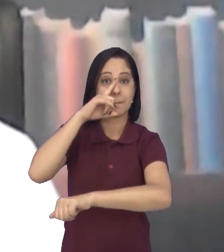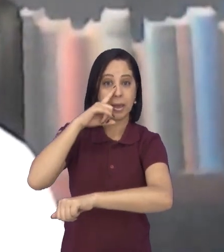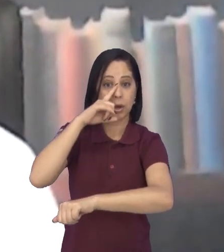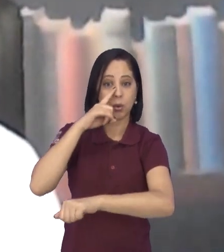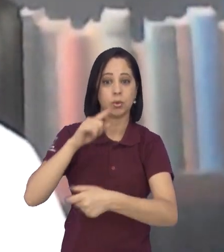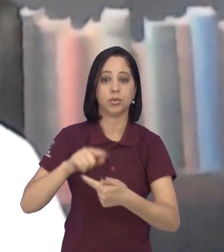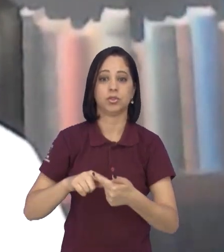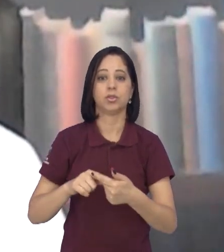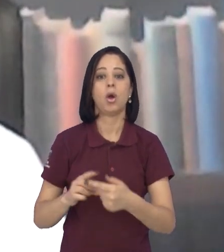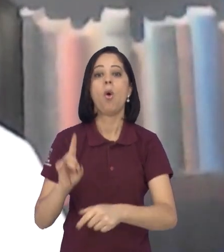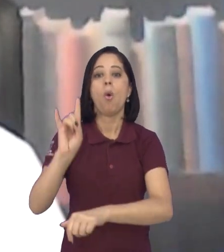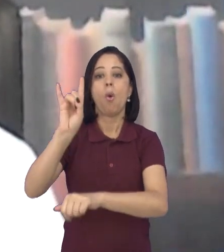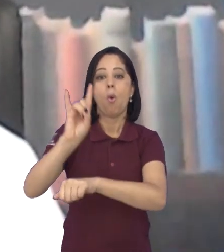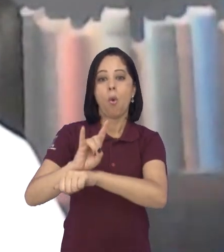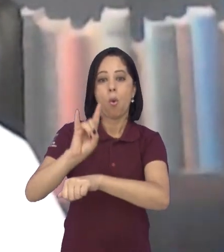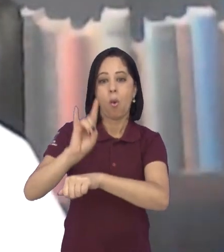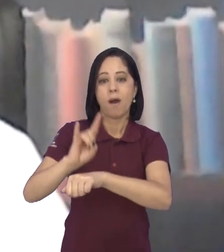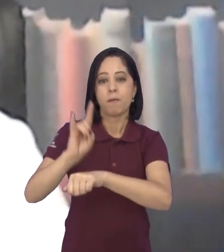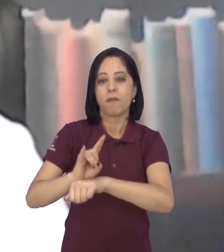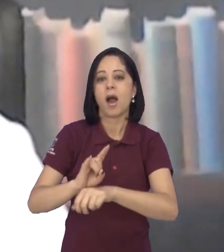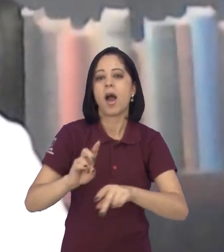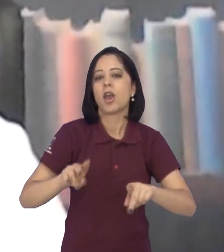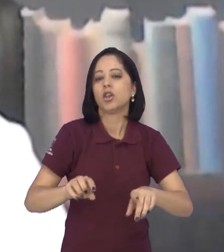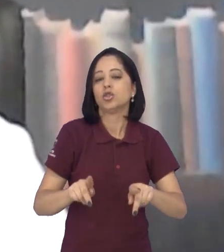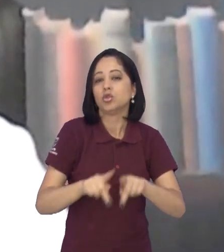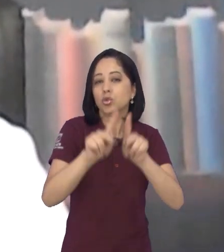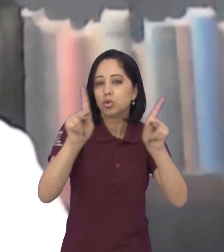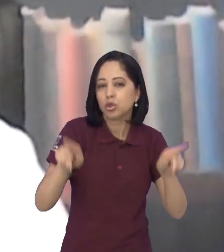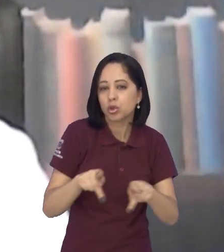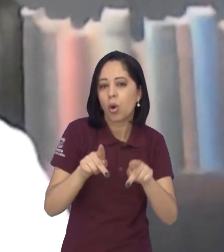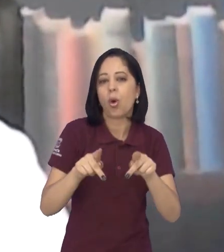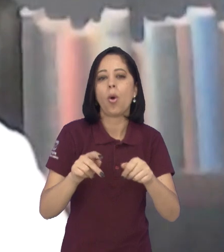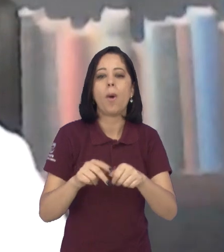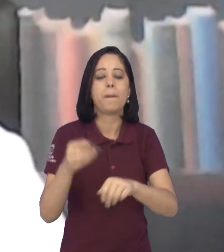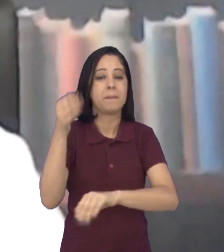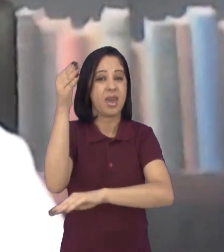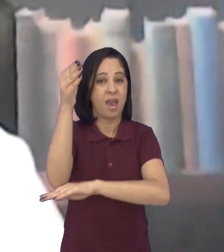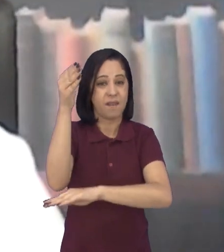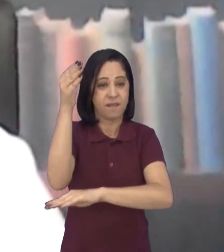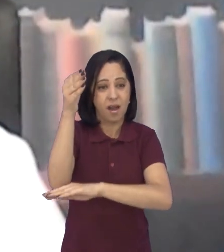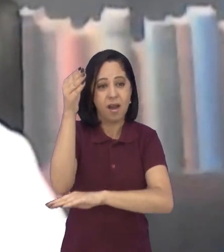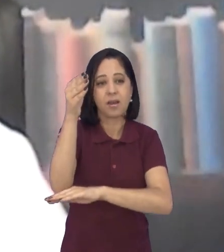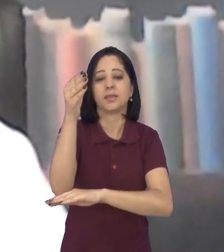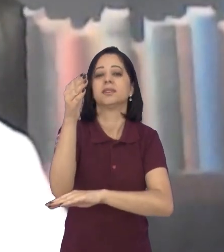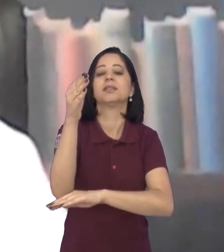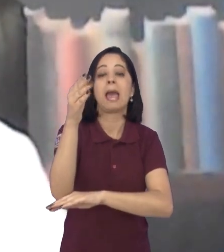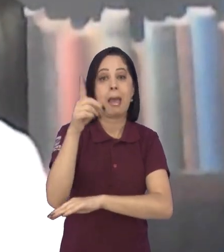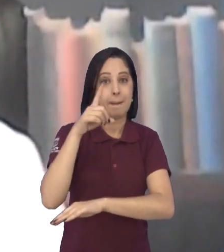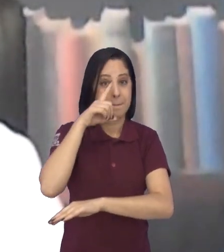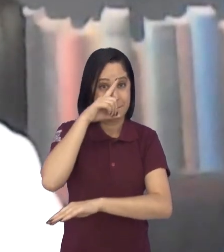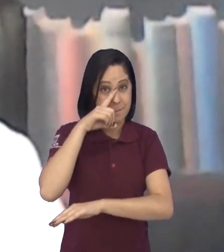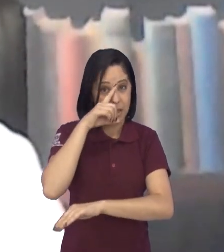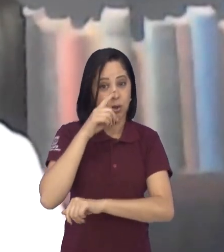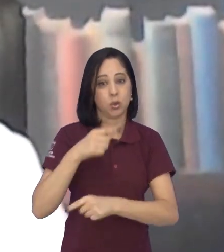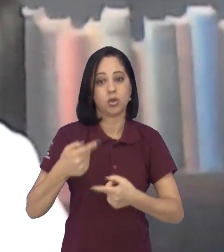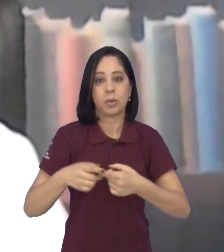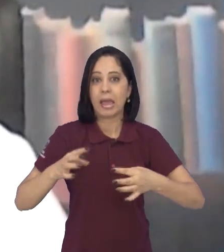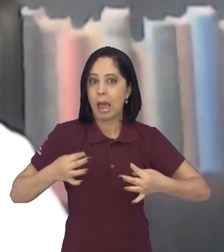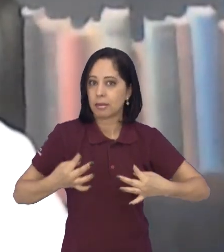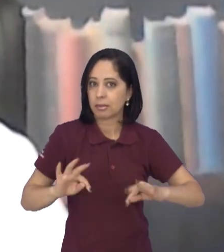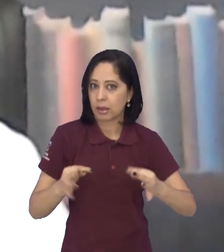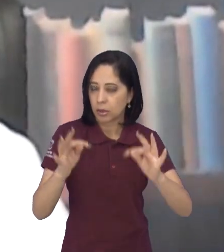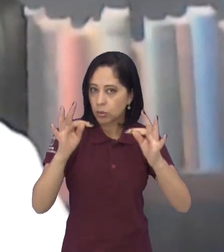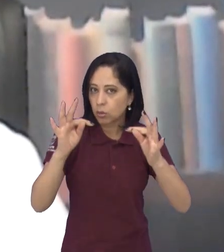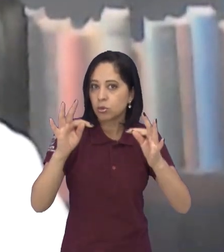de um hotel, o Wi-Fi de um shopping, os Wi-Fis são perigosos, porque repara, é uma tecnologia bastante